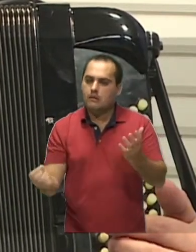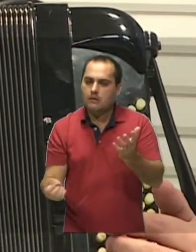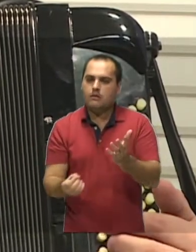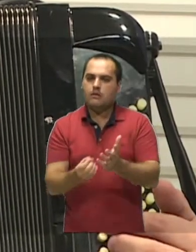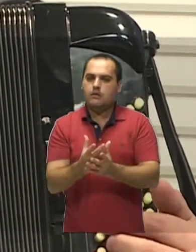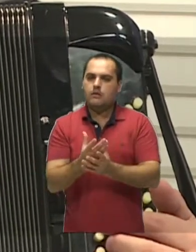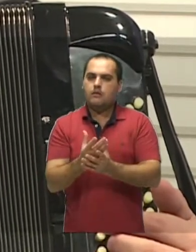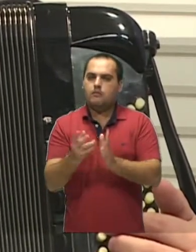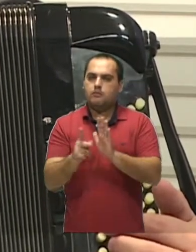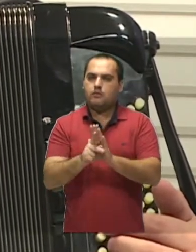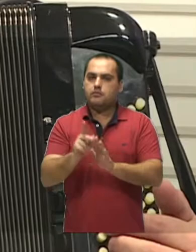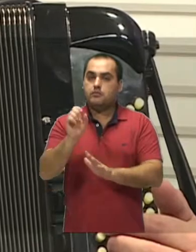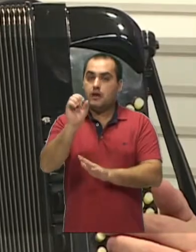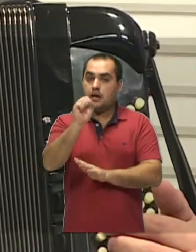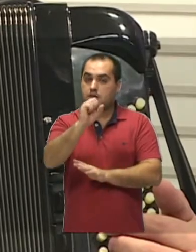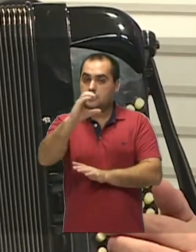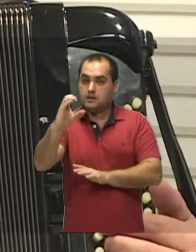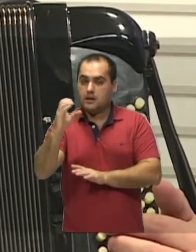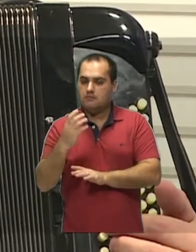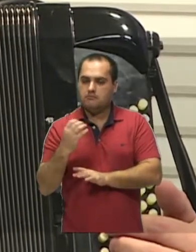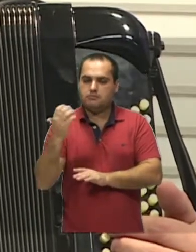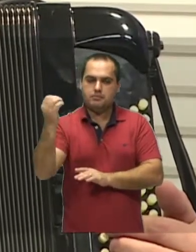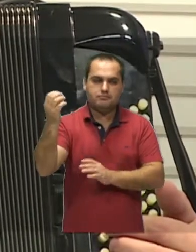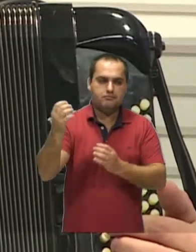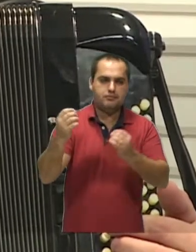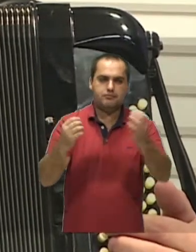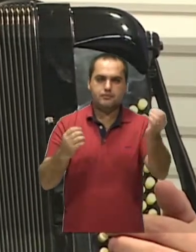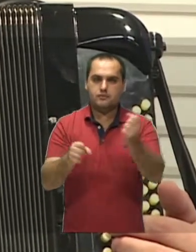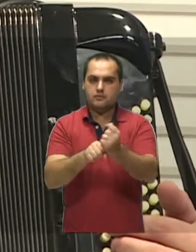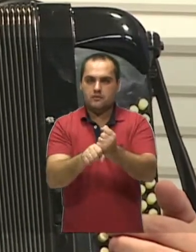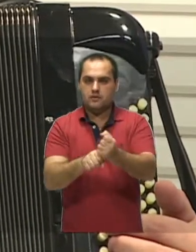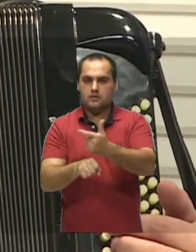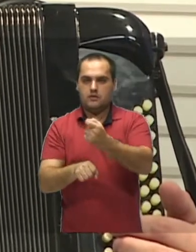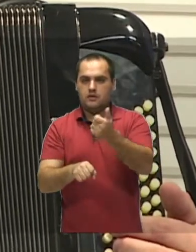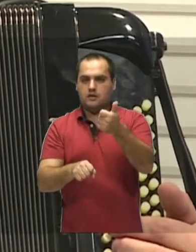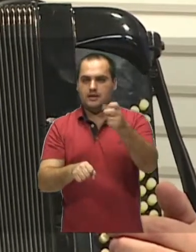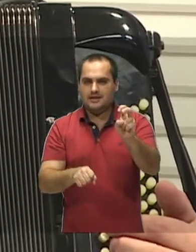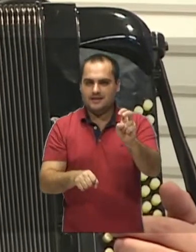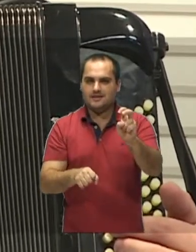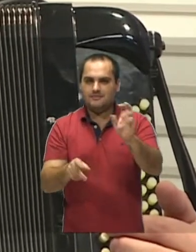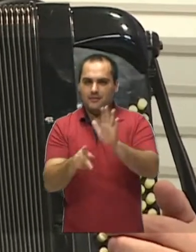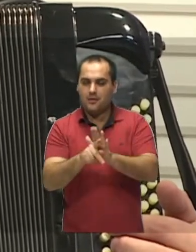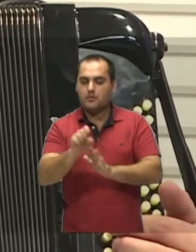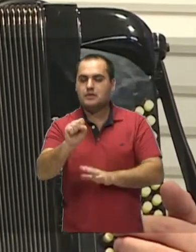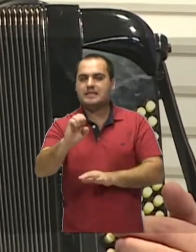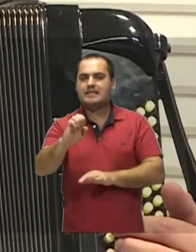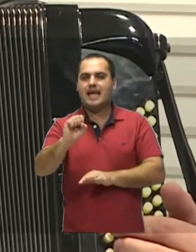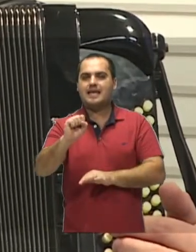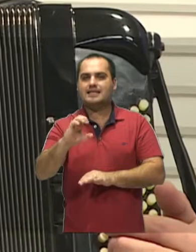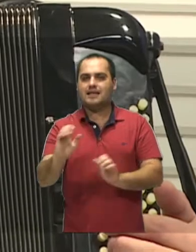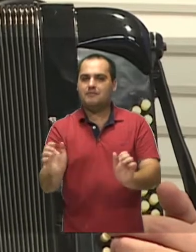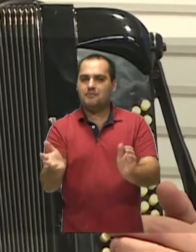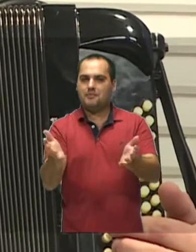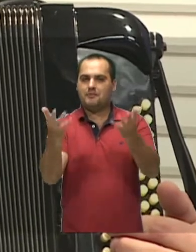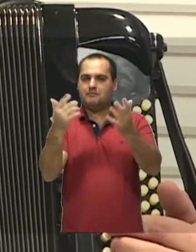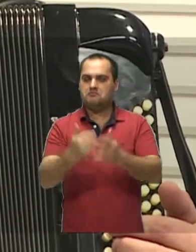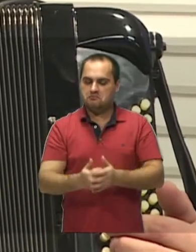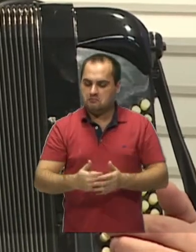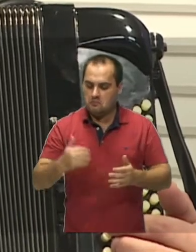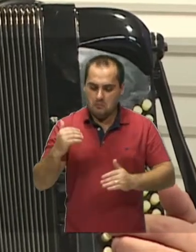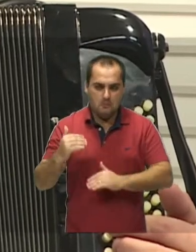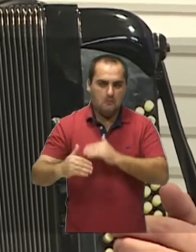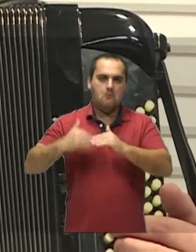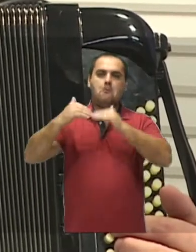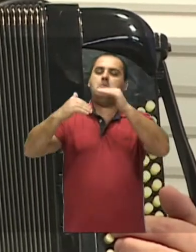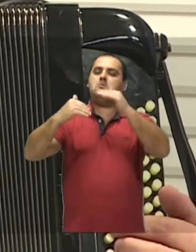uma turnê por Santa Catarina em 2015, incentivado pelo Sesc, e fez muito sucesso. E a gente está com uma parceria